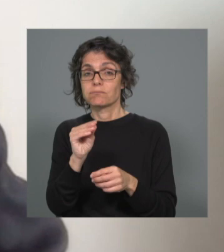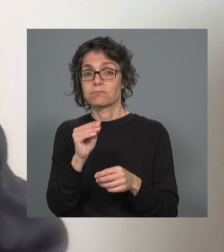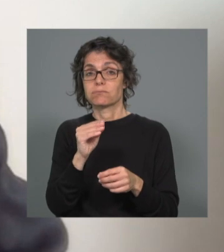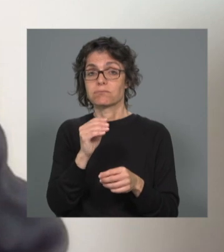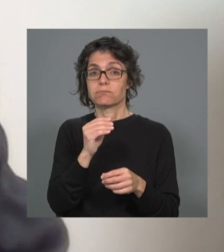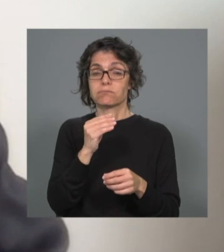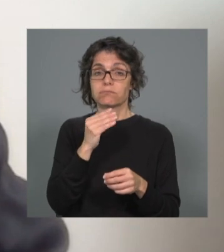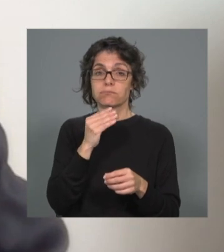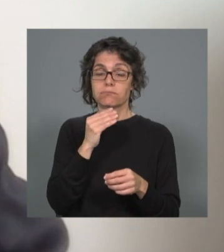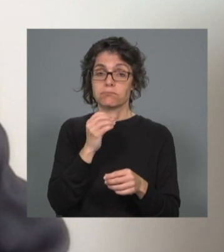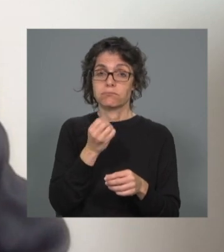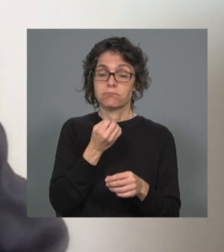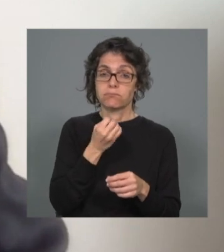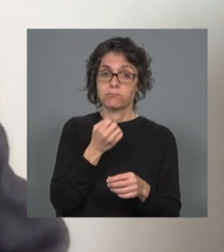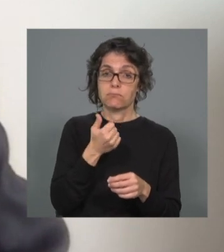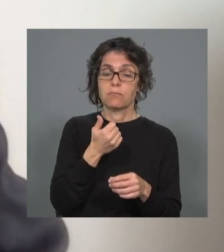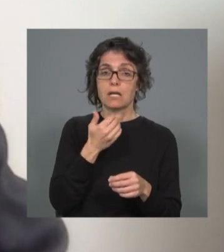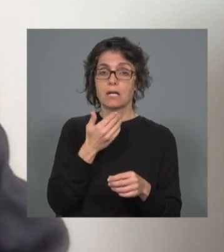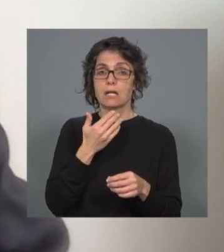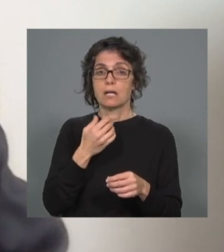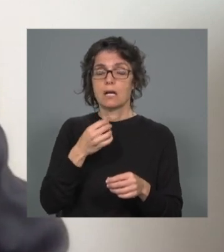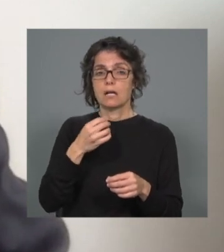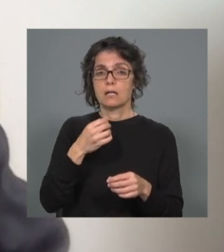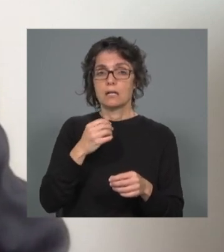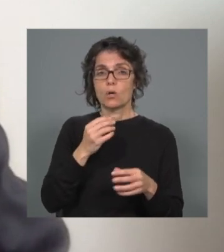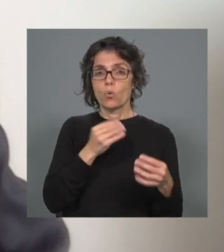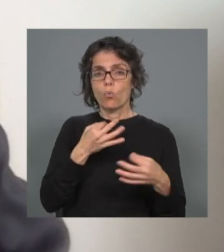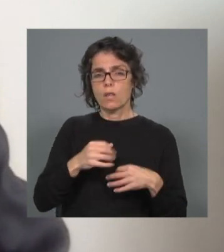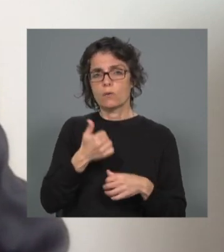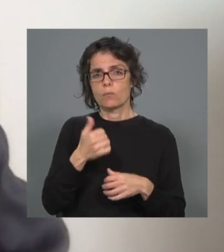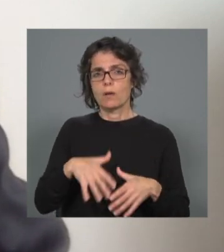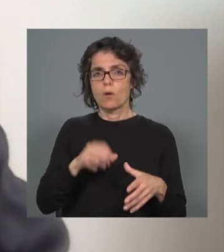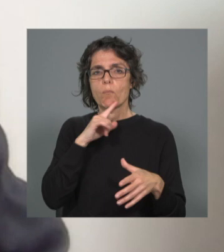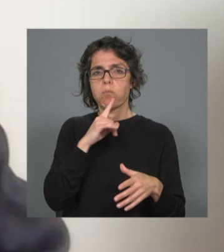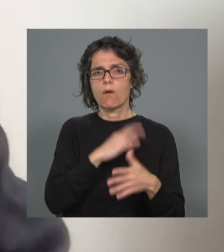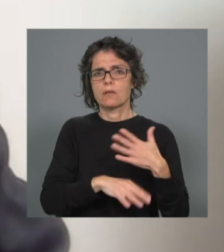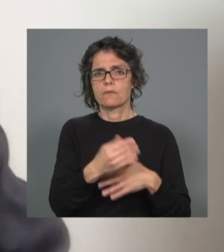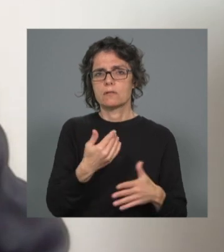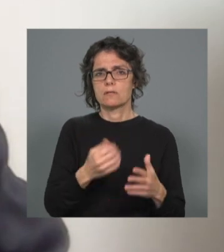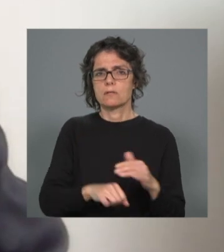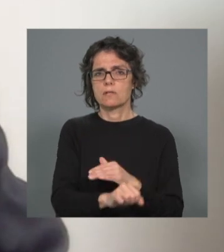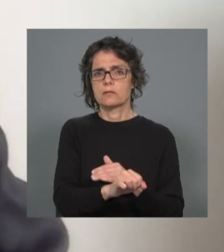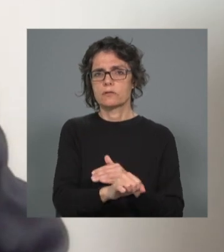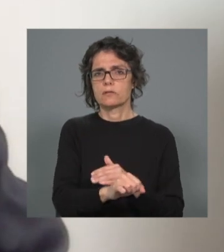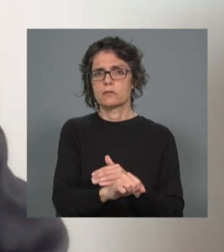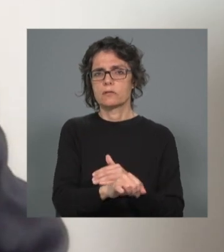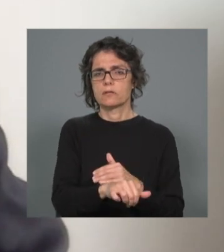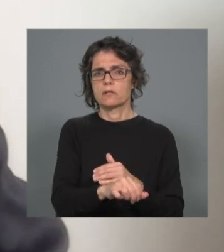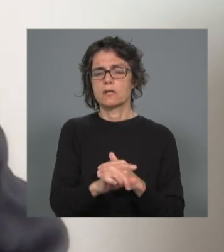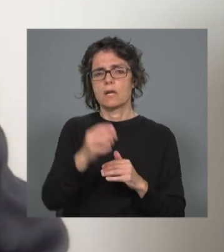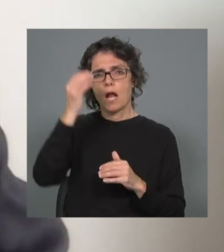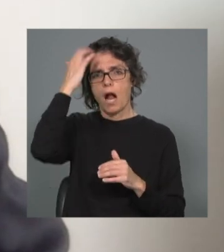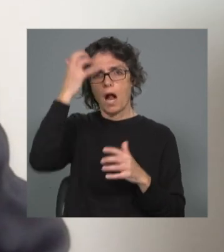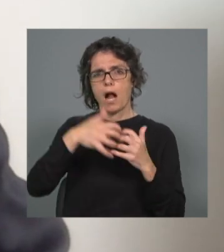o seio materno, vai nascer com deficiências, ou depois nasce e não tem capacidade de desenvolvimento do seu cérebro e das suas